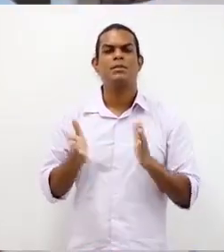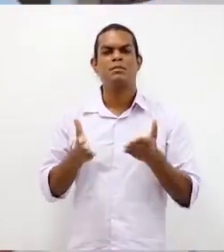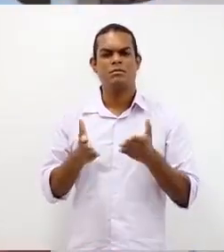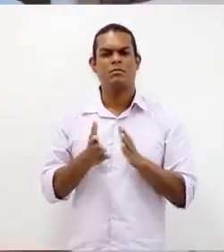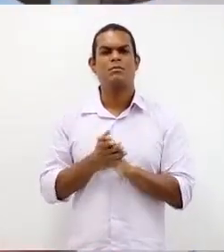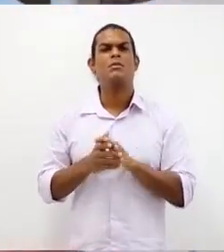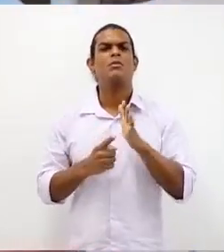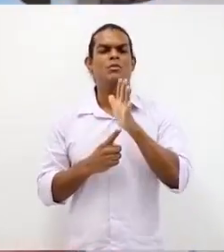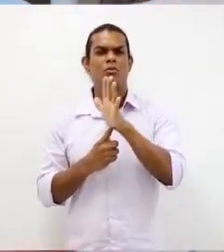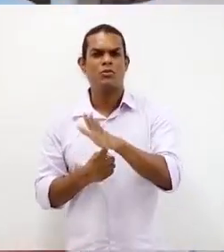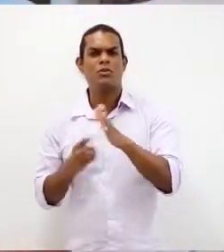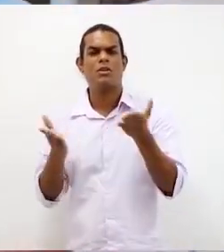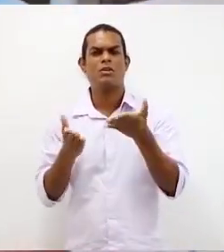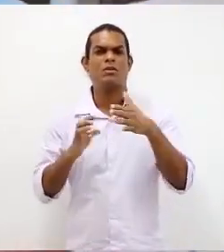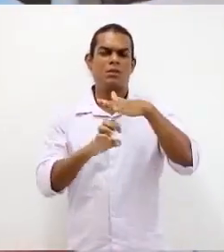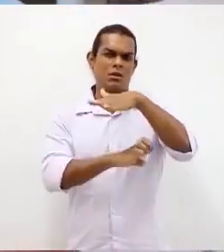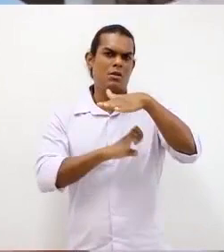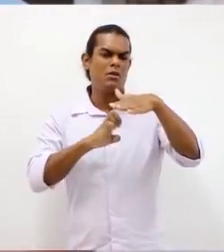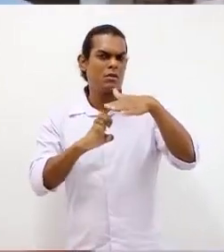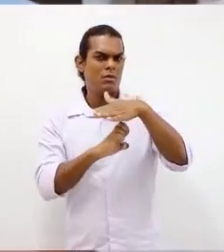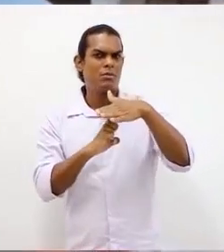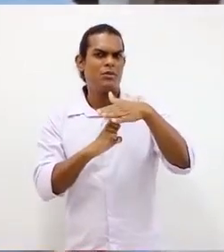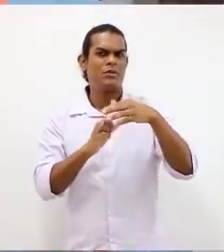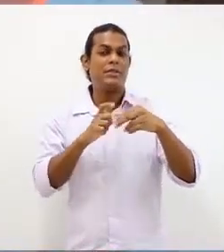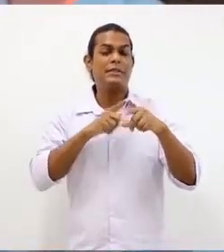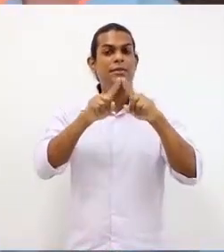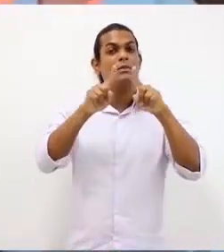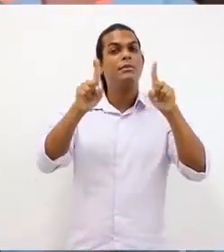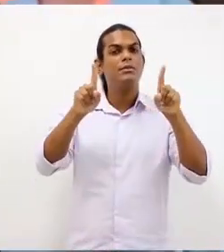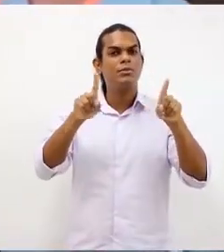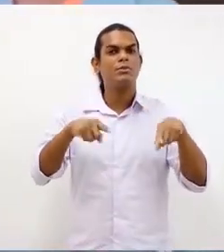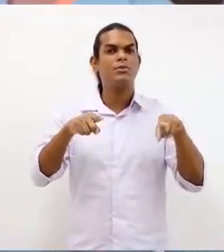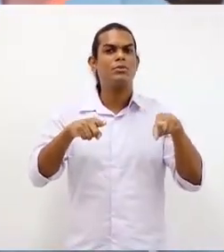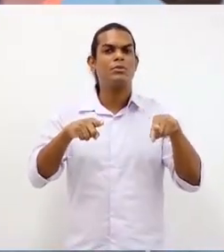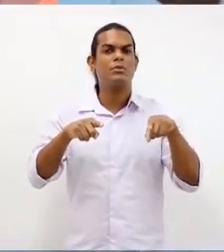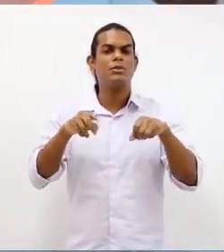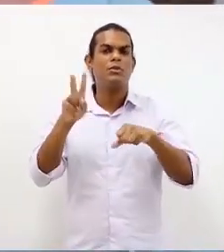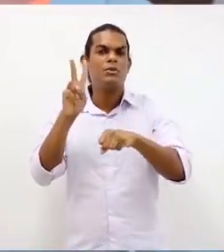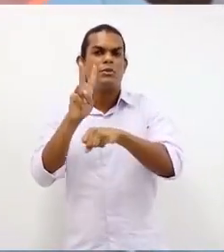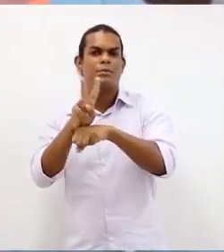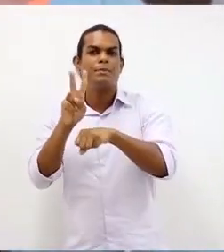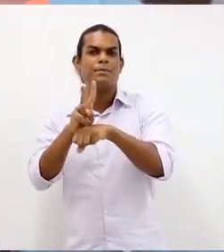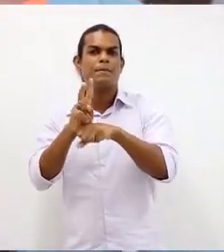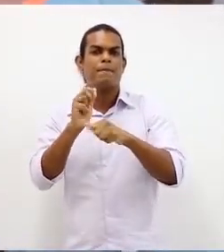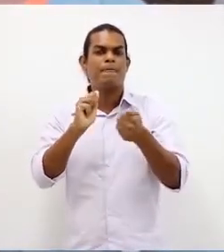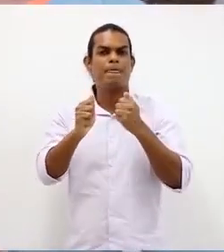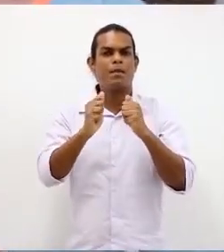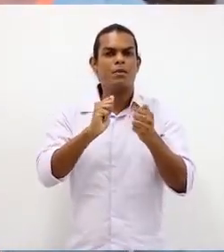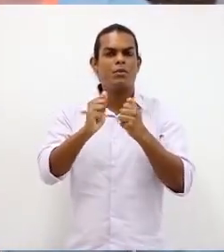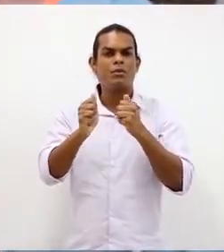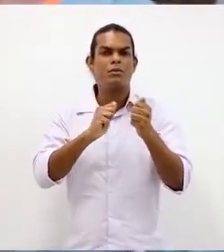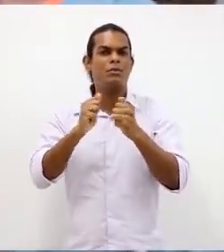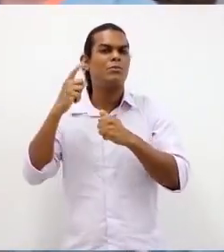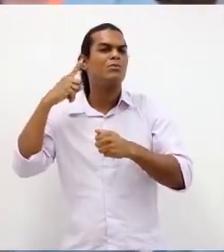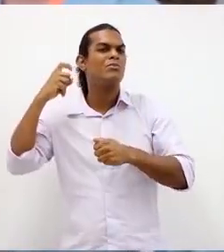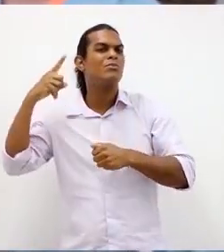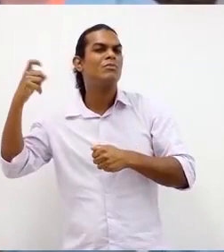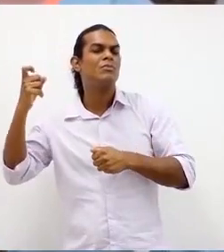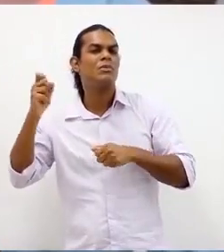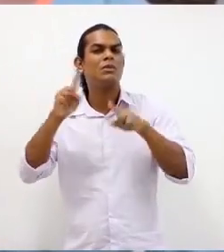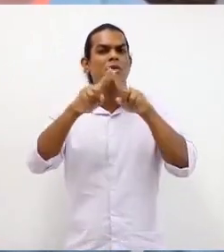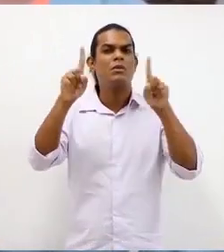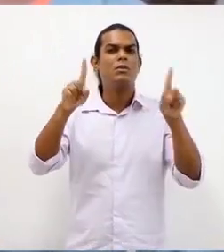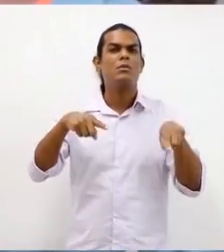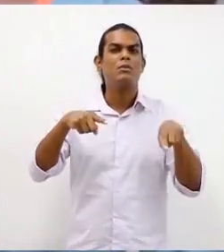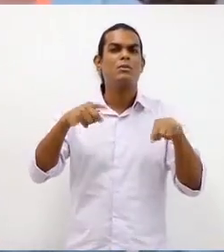nossa empresa Gabriel Bacelar, nós temos um programa chamado Programa de Controle Auditivo. O que é isto? É um programa que se preocupa